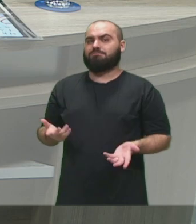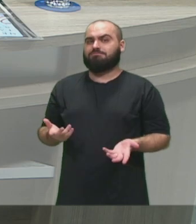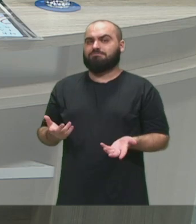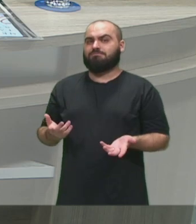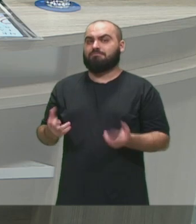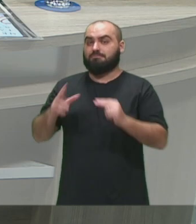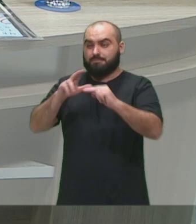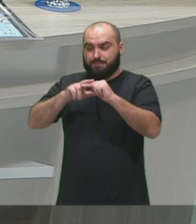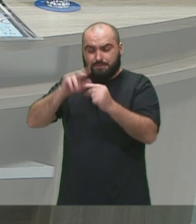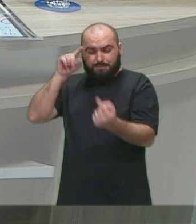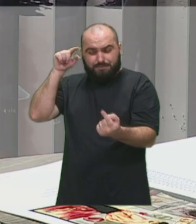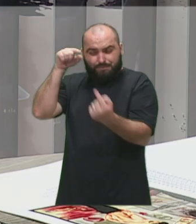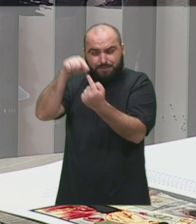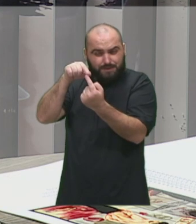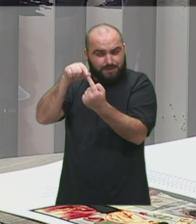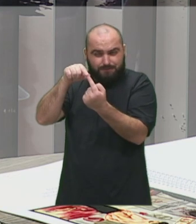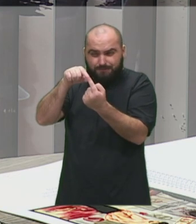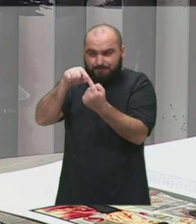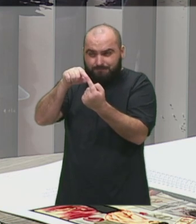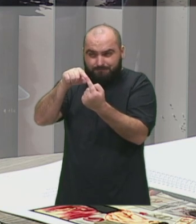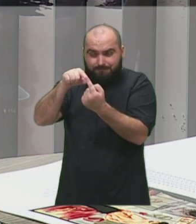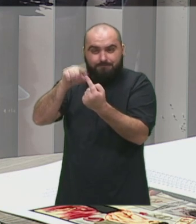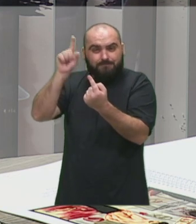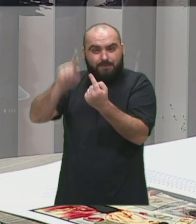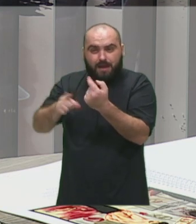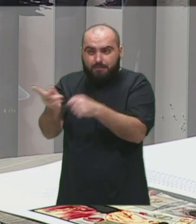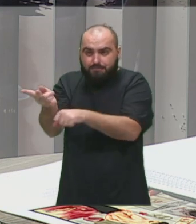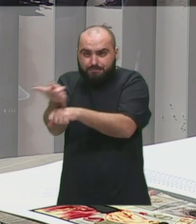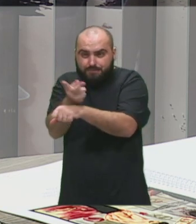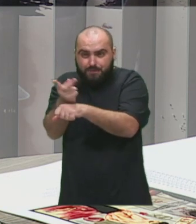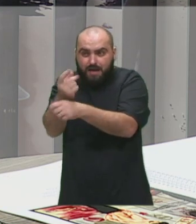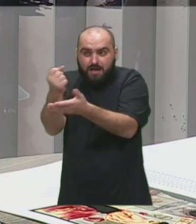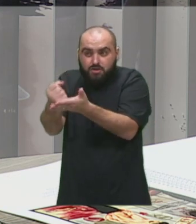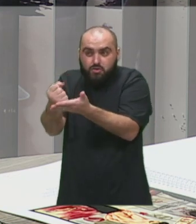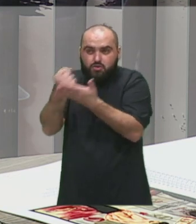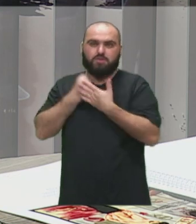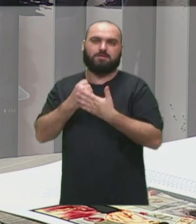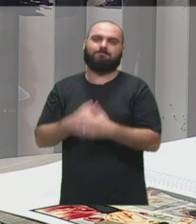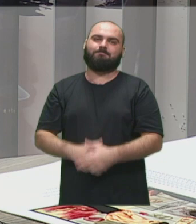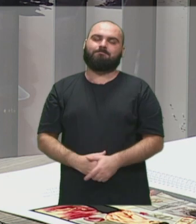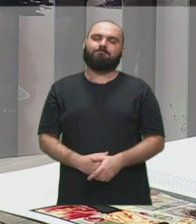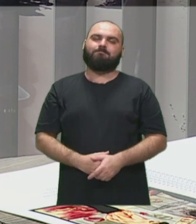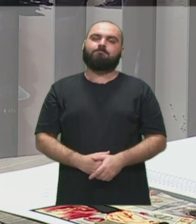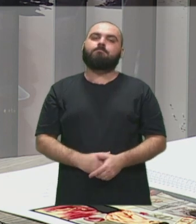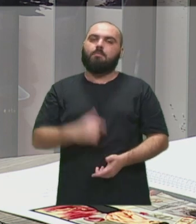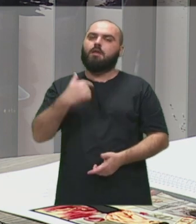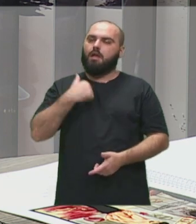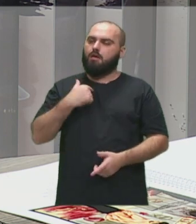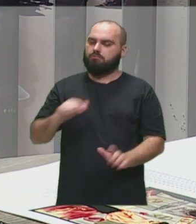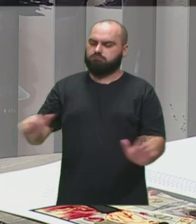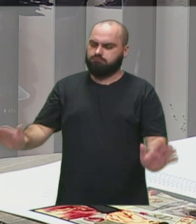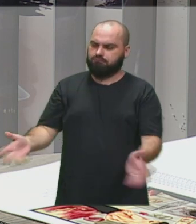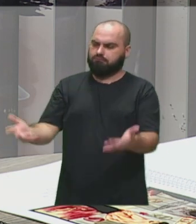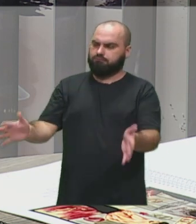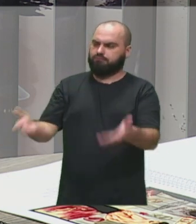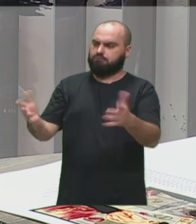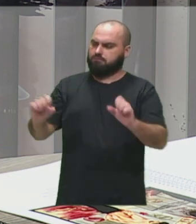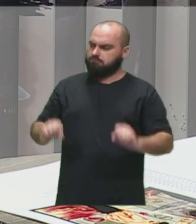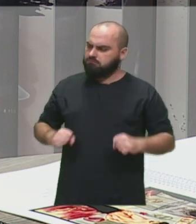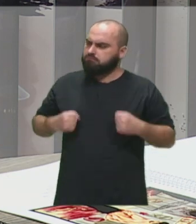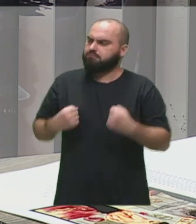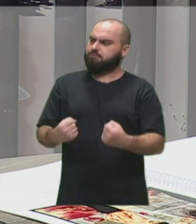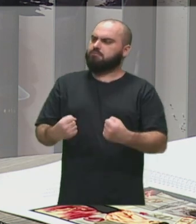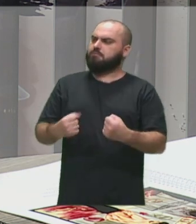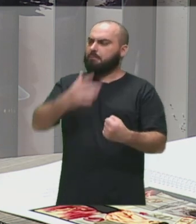meu maior objetivo é buscar ajuda. Eu incentivo e encorajo as vítimas